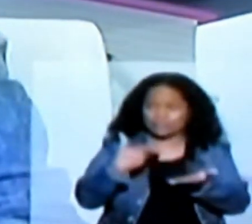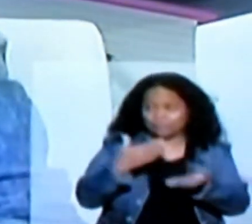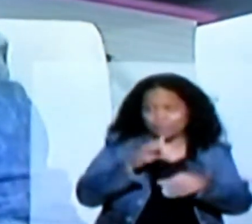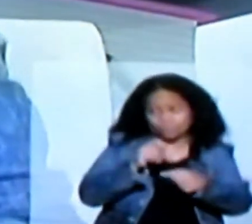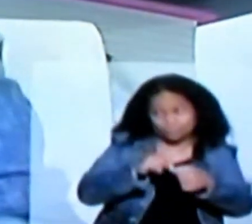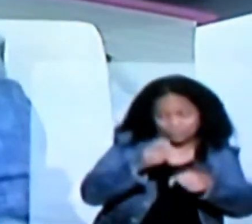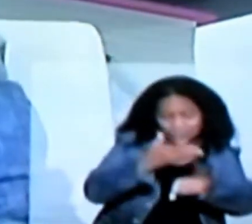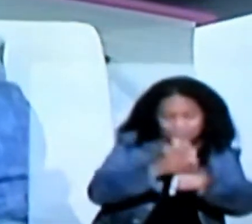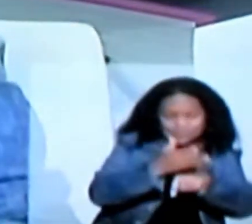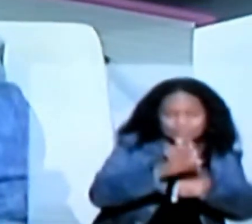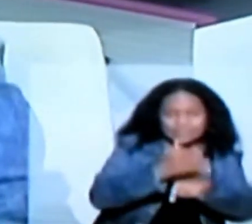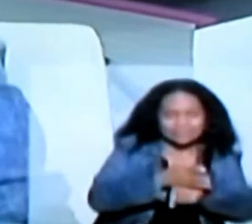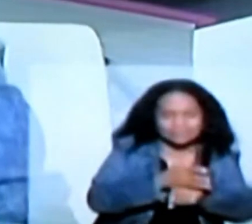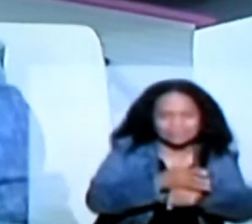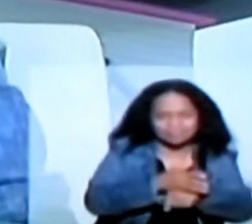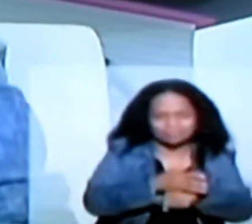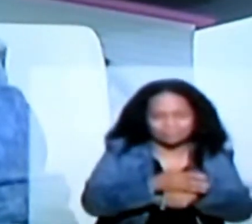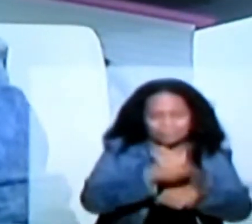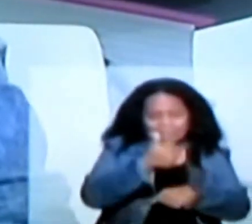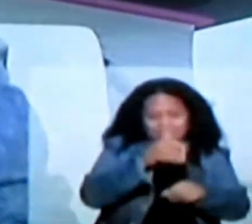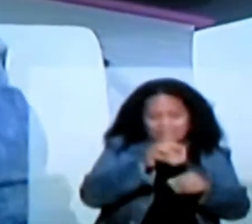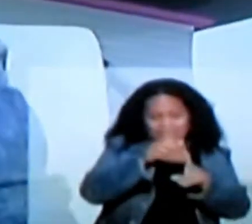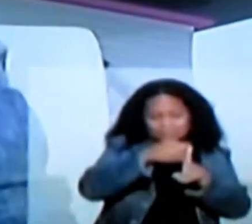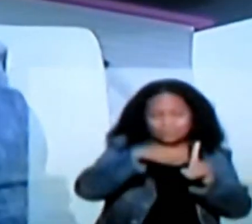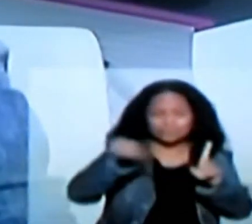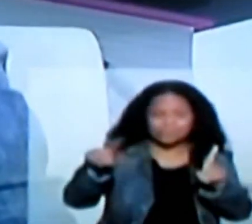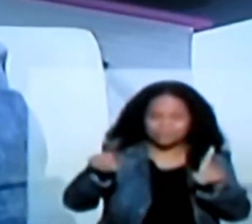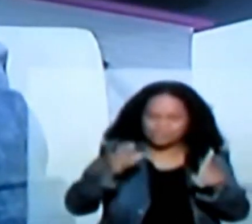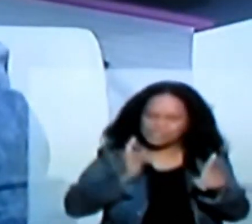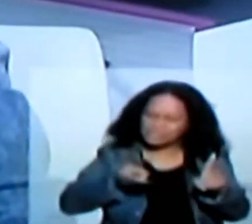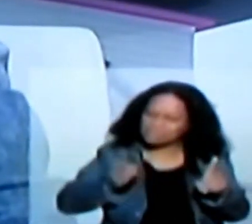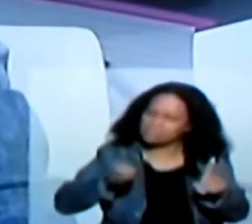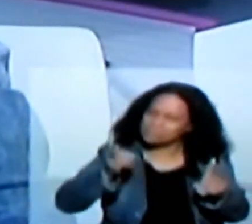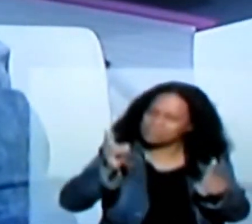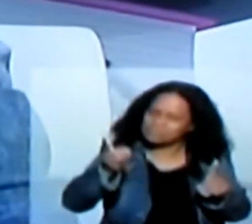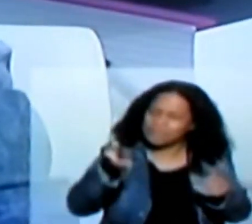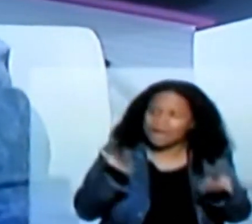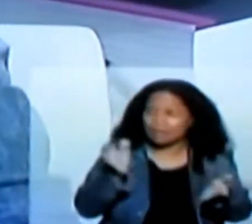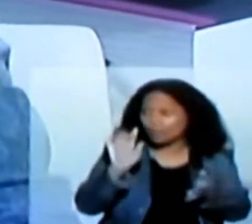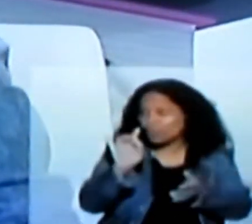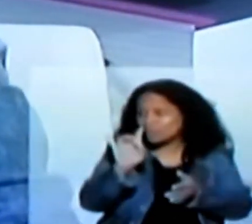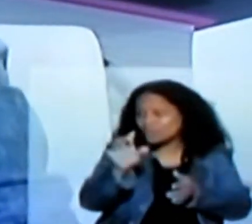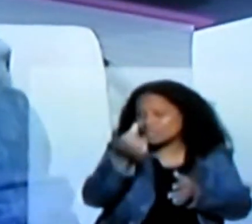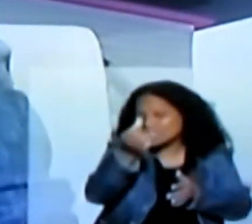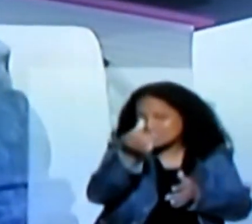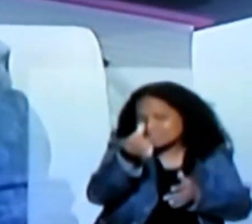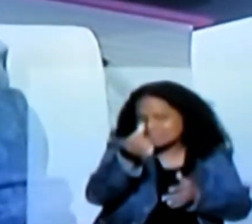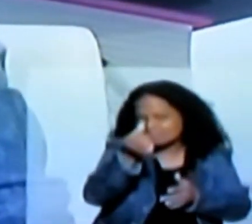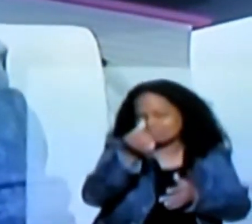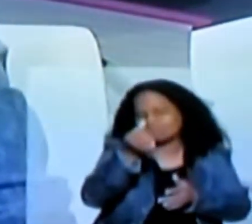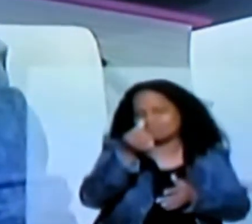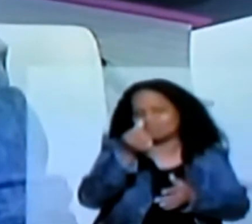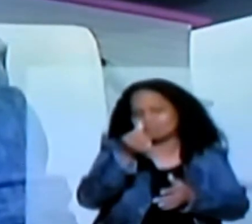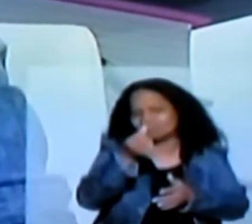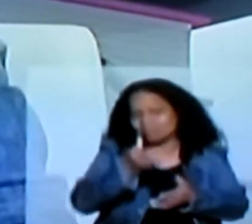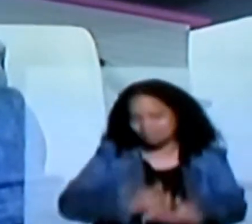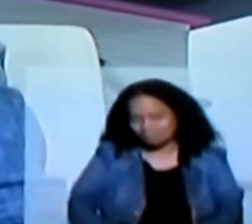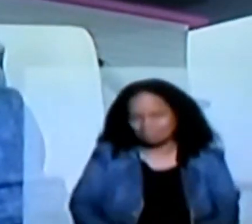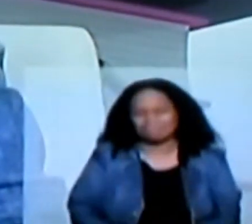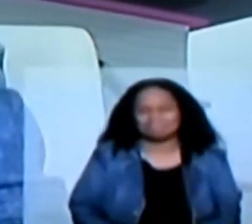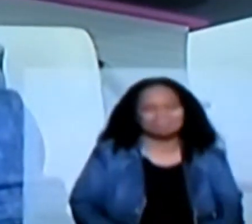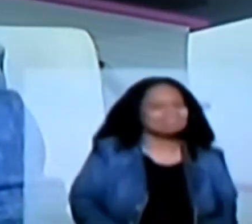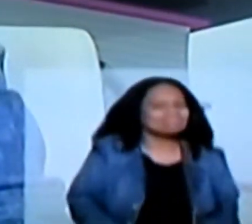fazer... É porque agora eu faço estágio. Quando eu não fazia estágio, eu lia 10 livros por mês. Sempre. Agora eu leio uns 6.